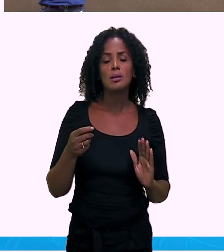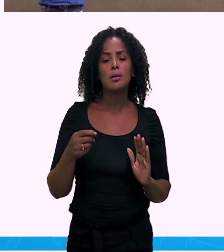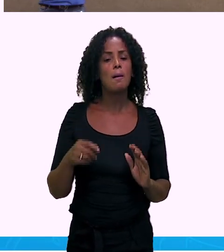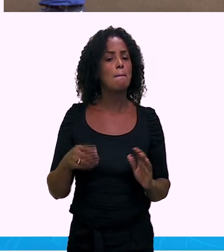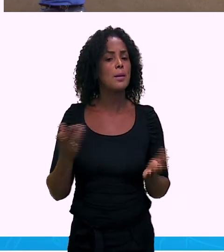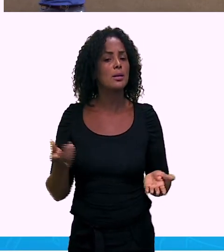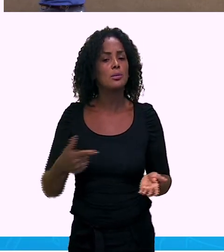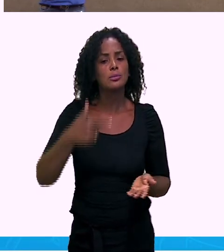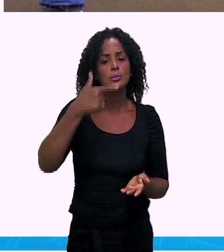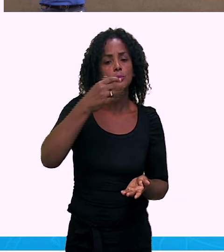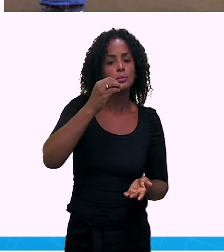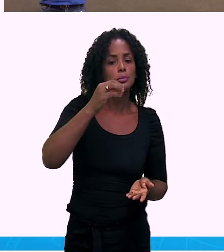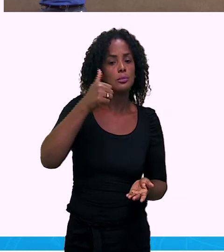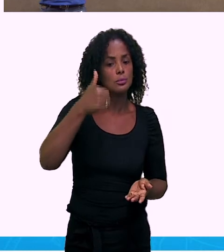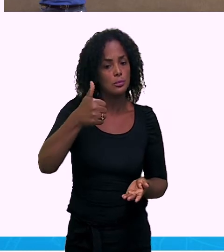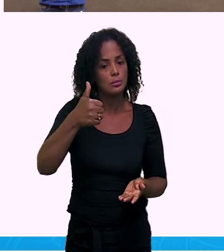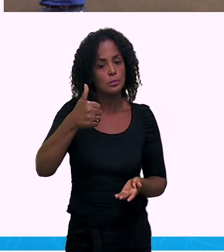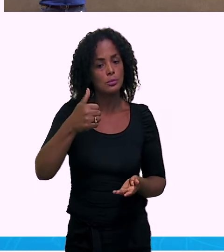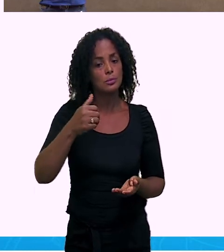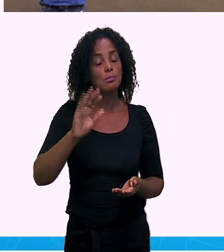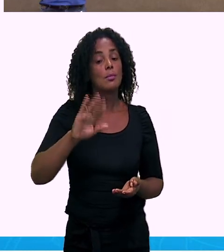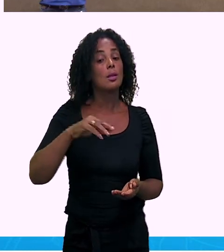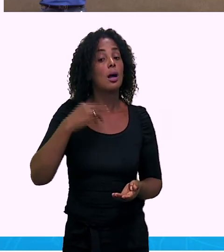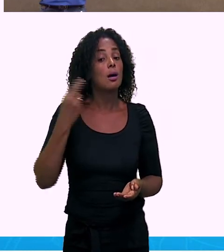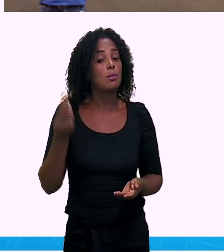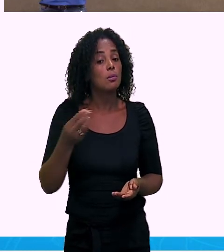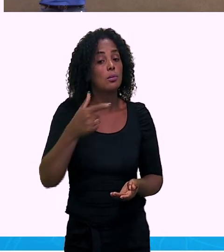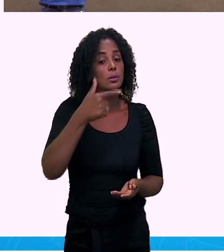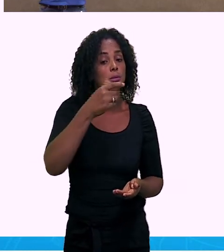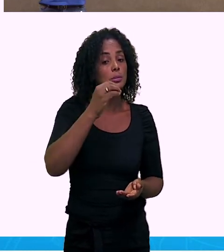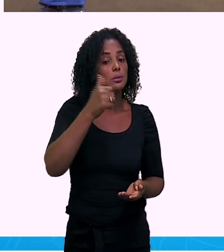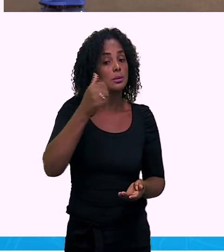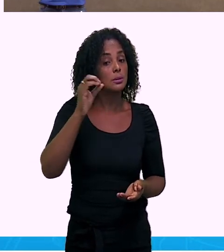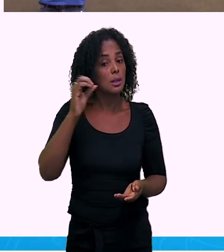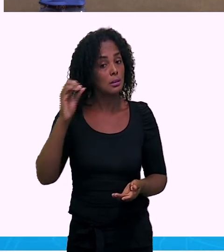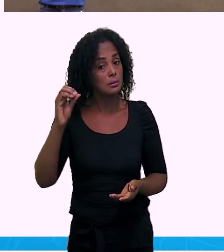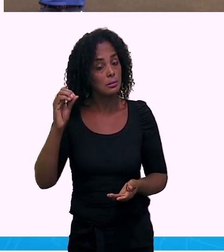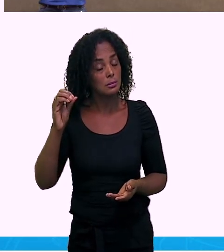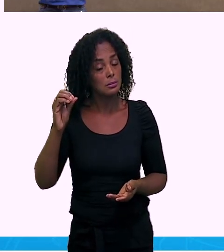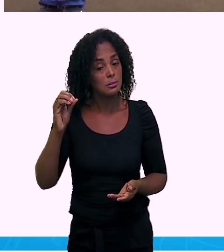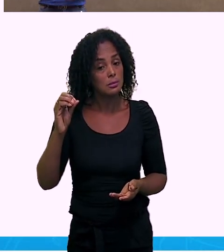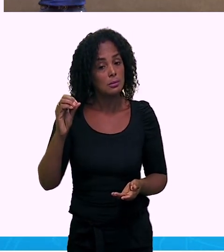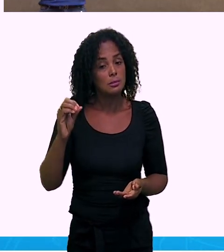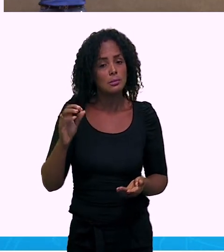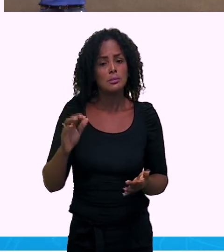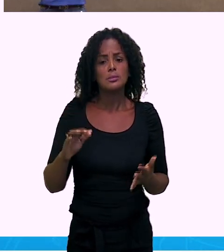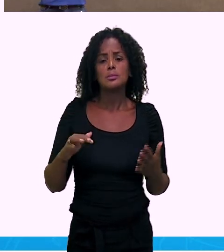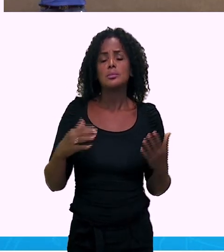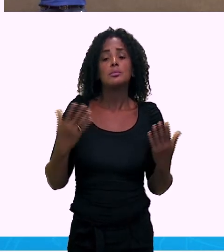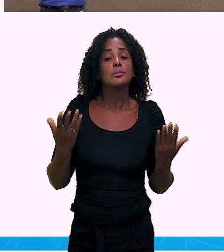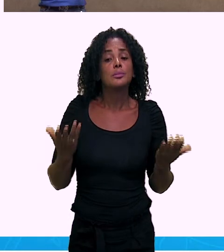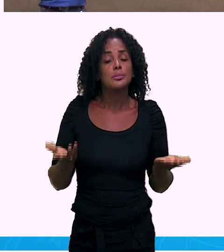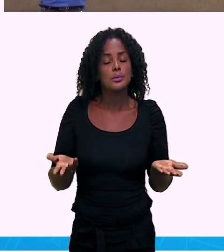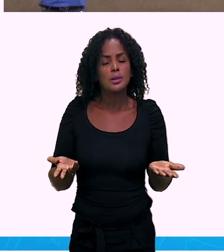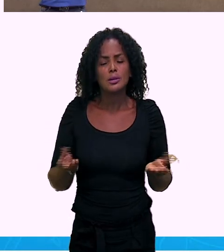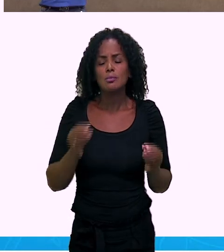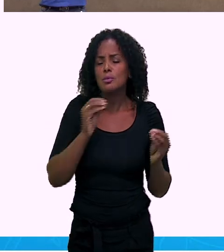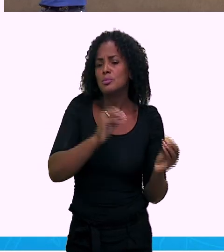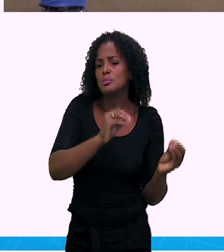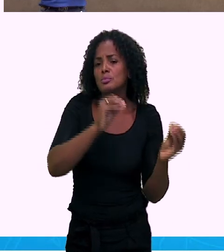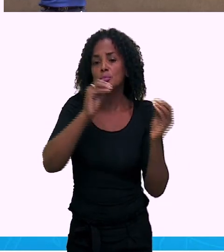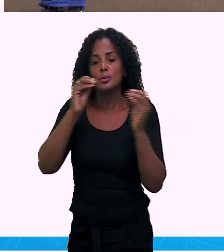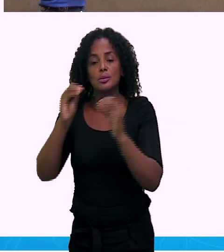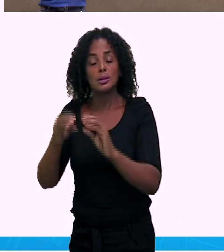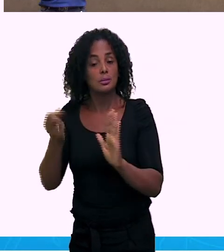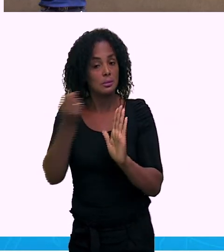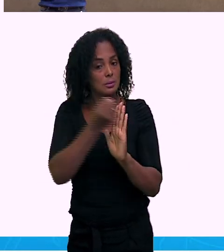ano 2001 ao ano 2100. Então, nós só vamos mudar